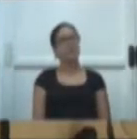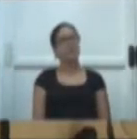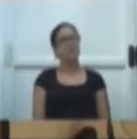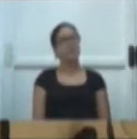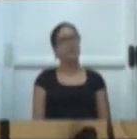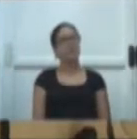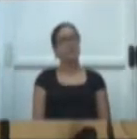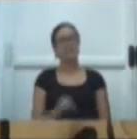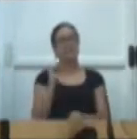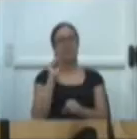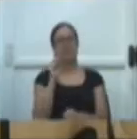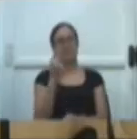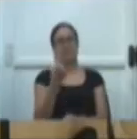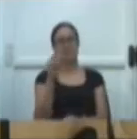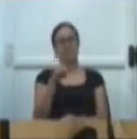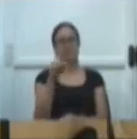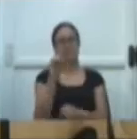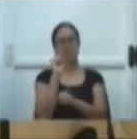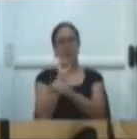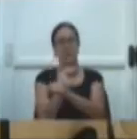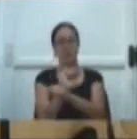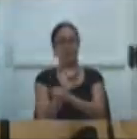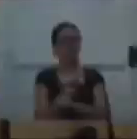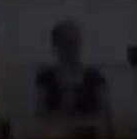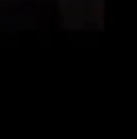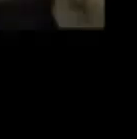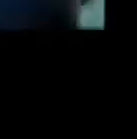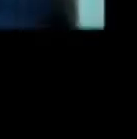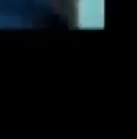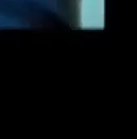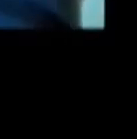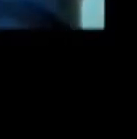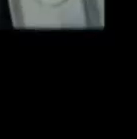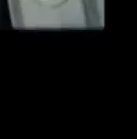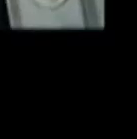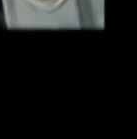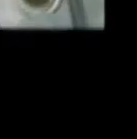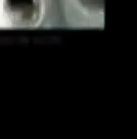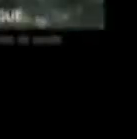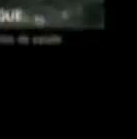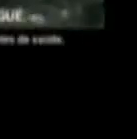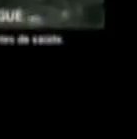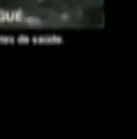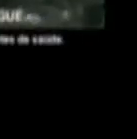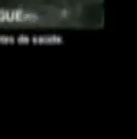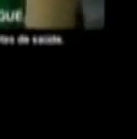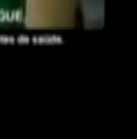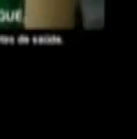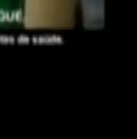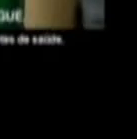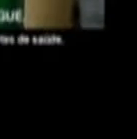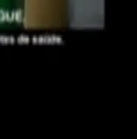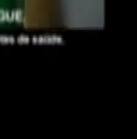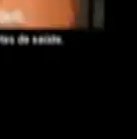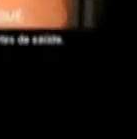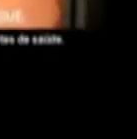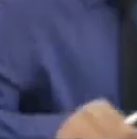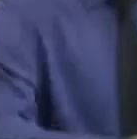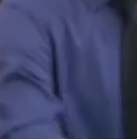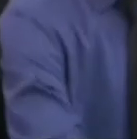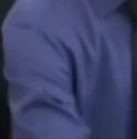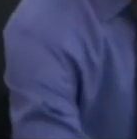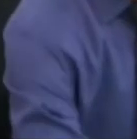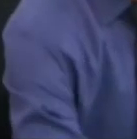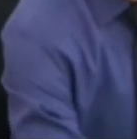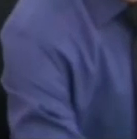A sessão está suspensa por 1 minuto. Toda hora é a hora de combater a dengue. Cuide da sua casa, fale com seus vizinhos e